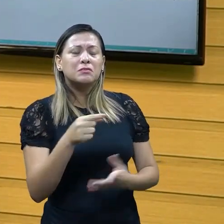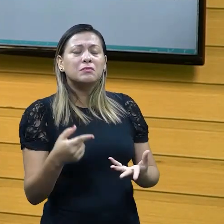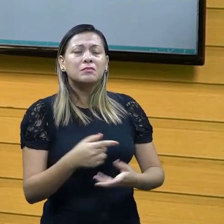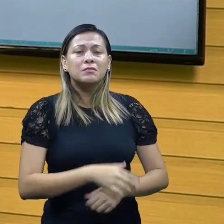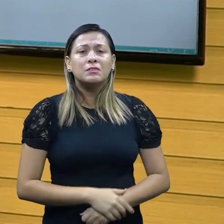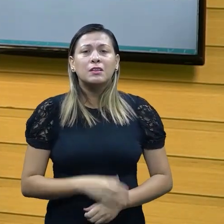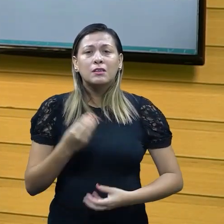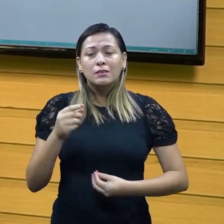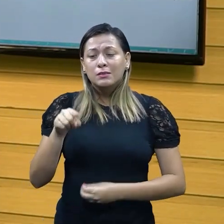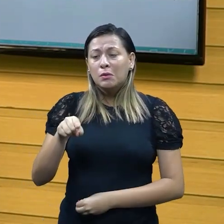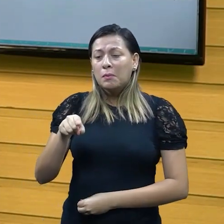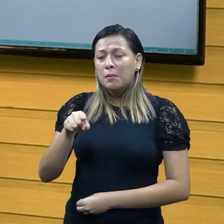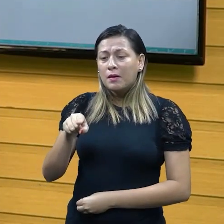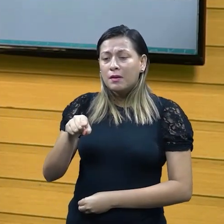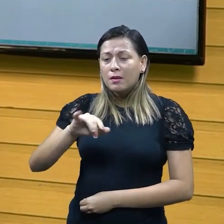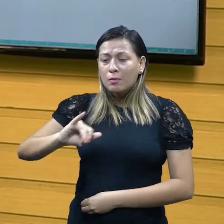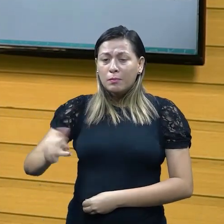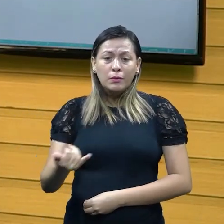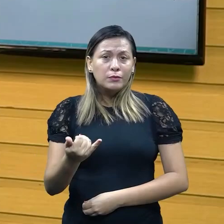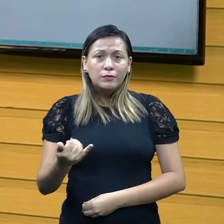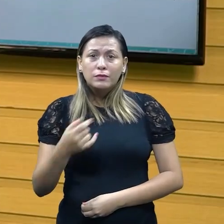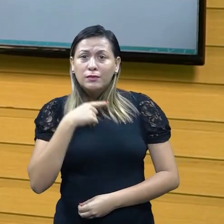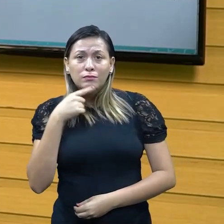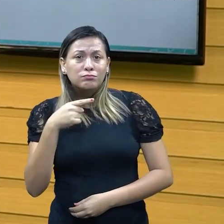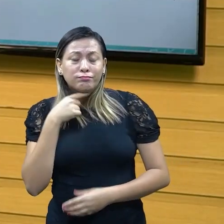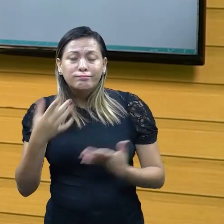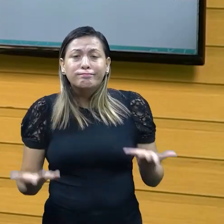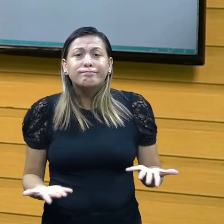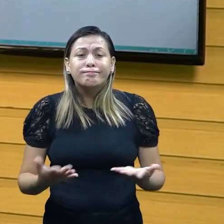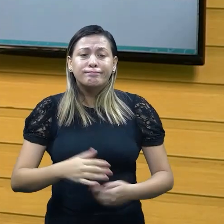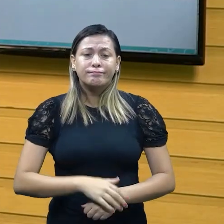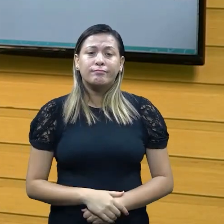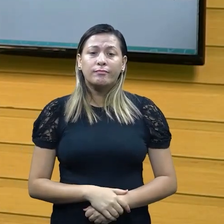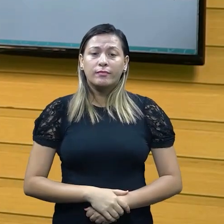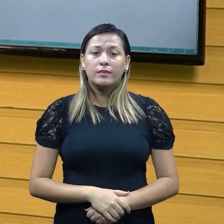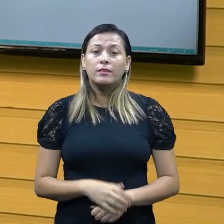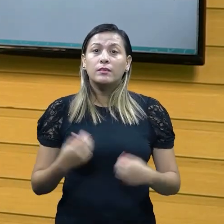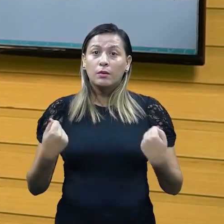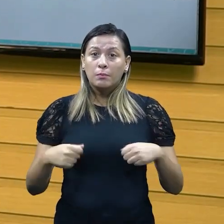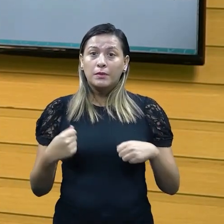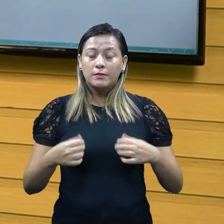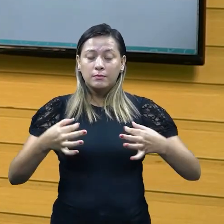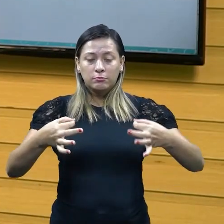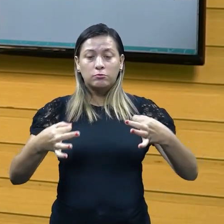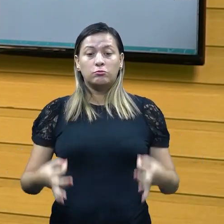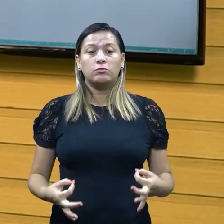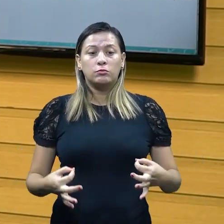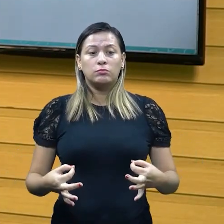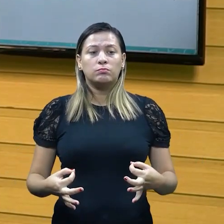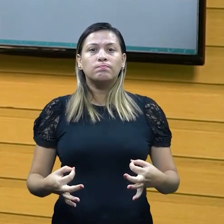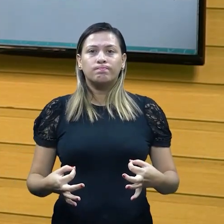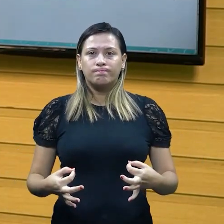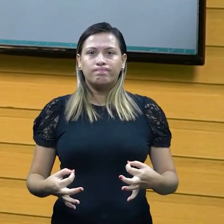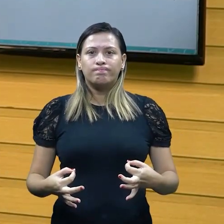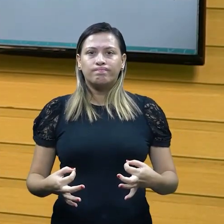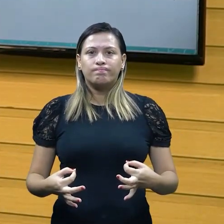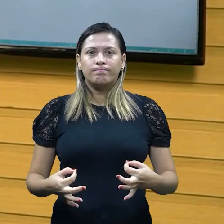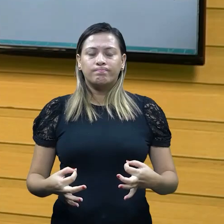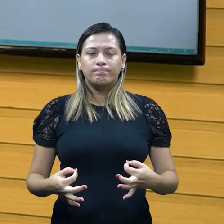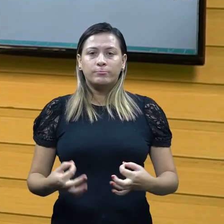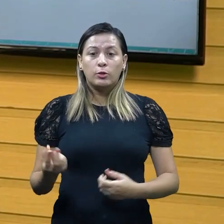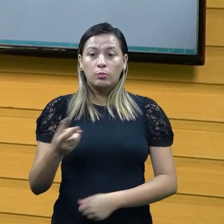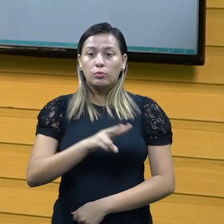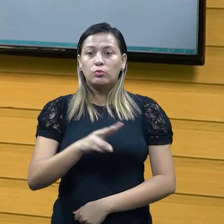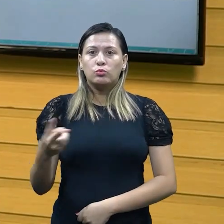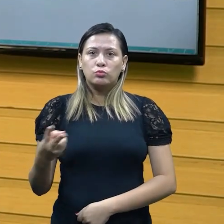dar oportunidade da defesa do outro da alegação. Então, ele está ali para ouvir as duas partes, tá? E analisar as